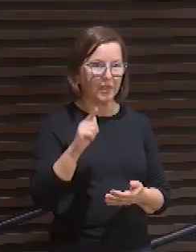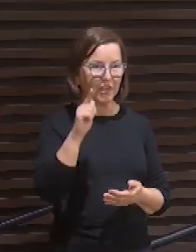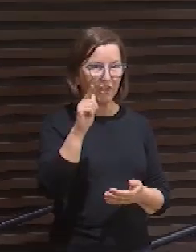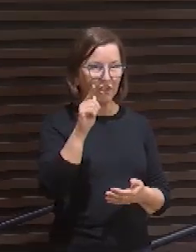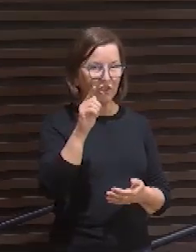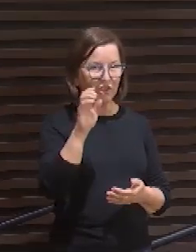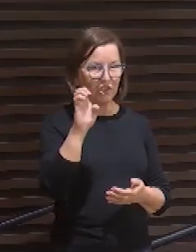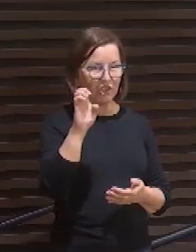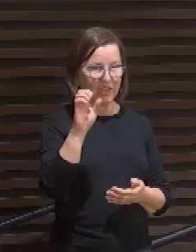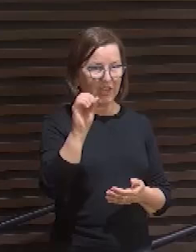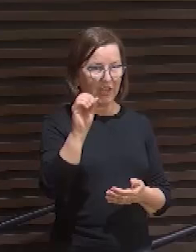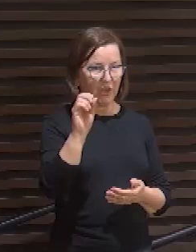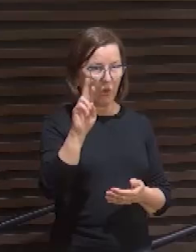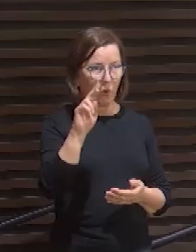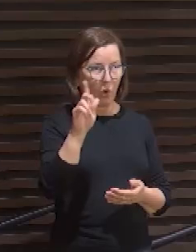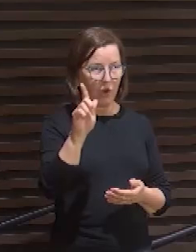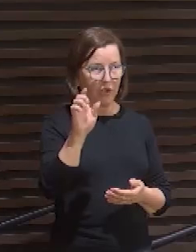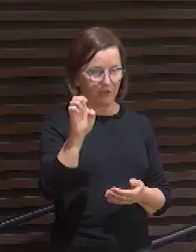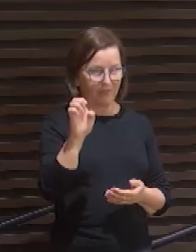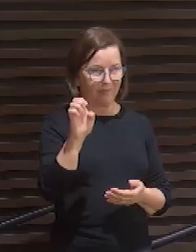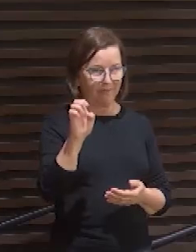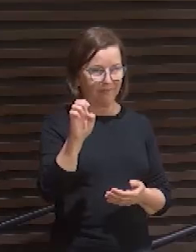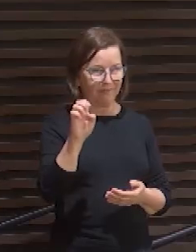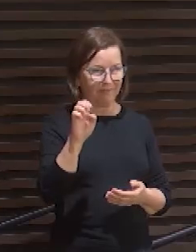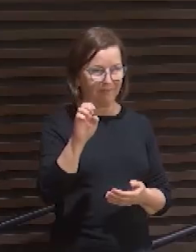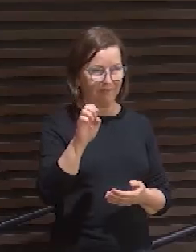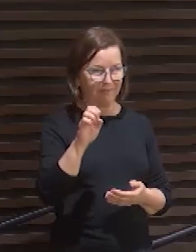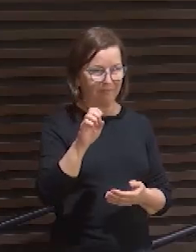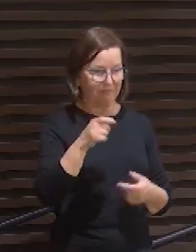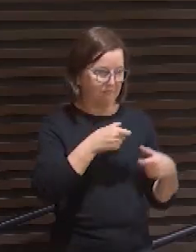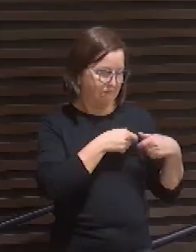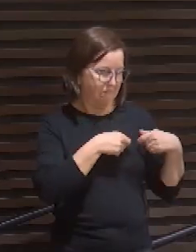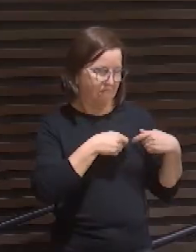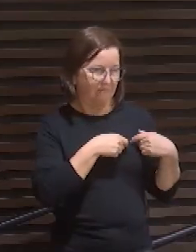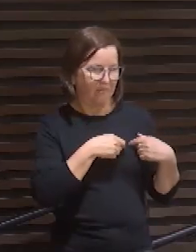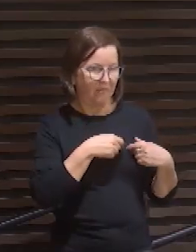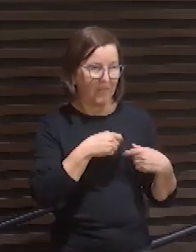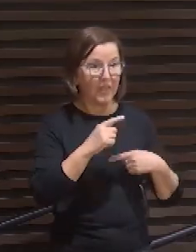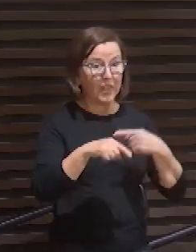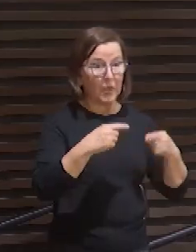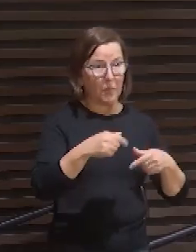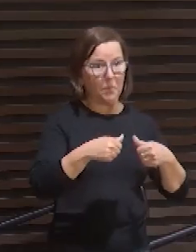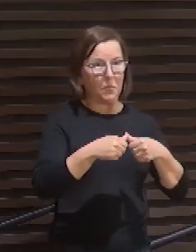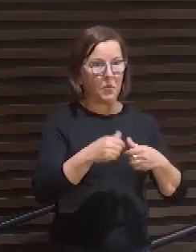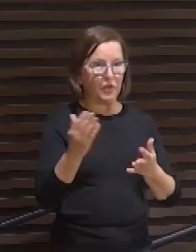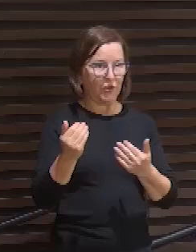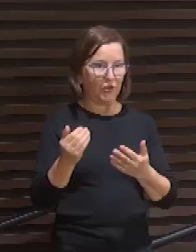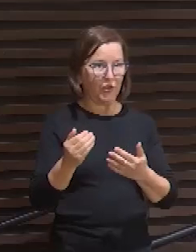Pouco depois, Pratt foi morto no combate.